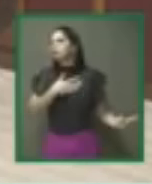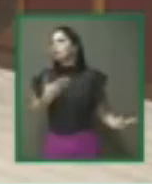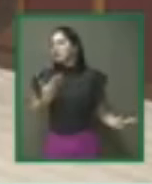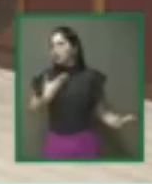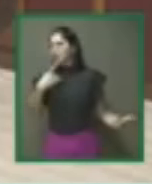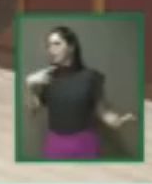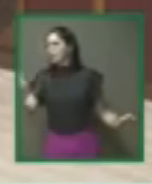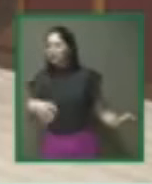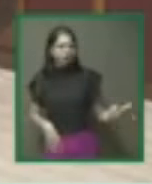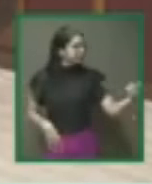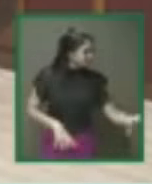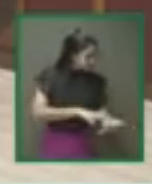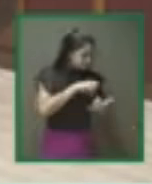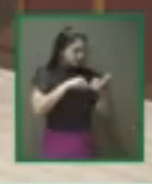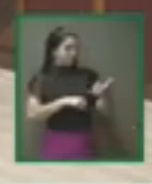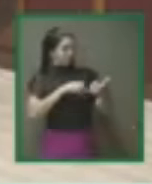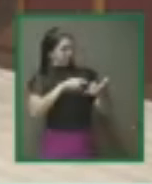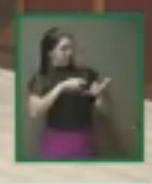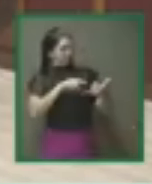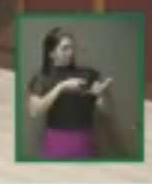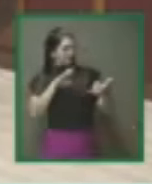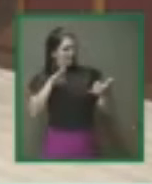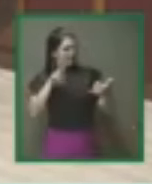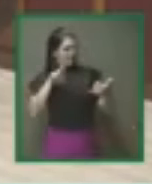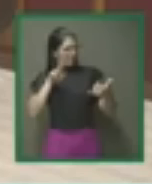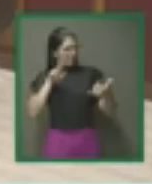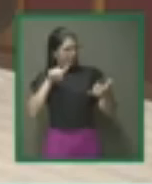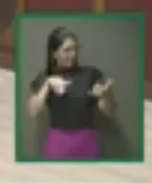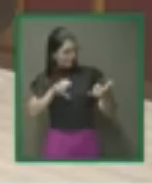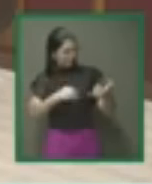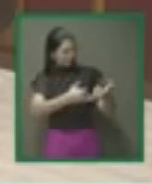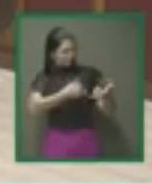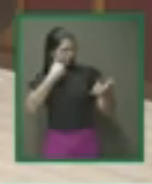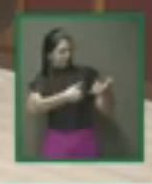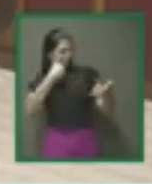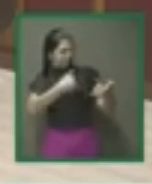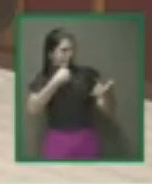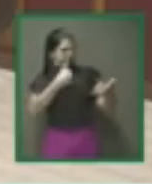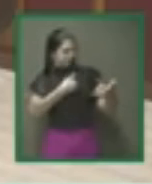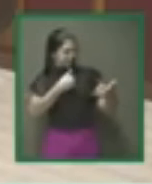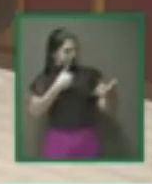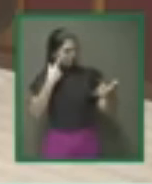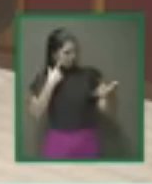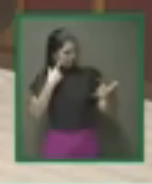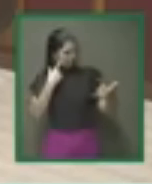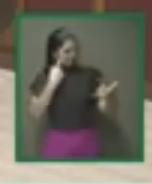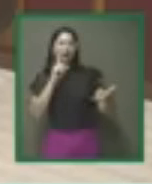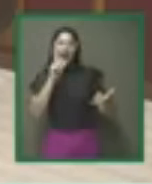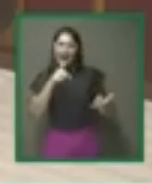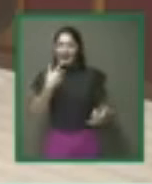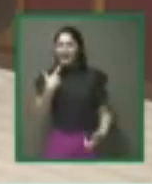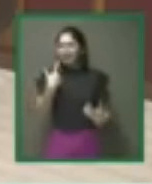saiu, e tinha diversas ligações para o Bruno. E falando do Bruno, é muito